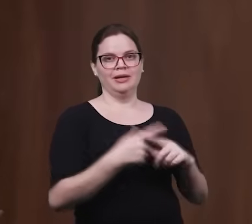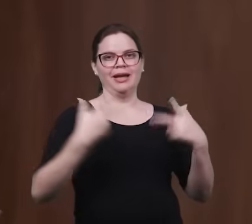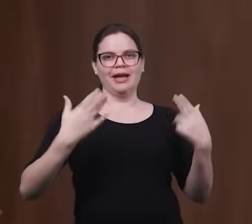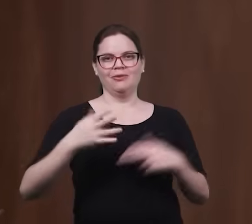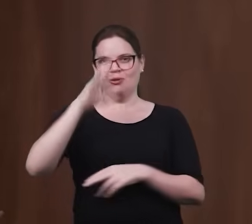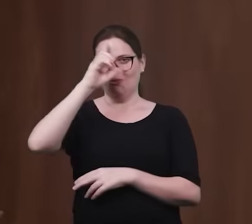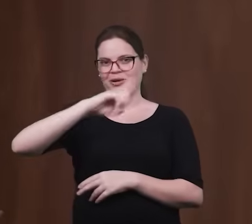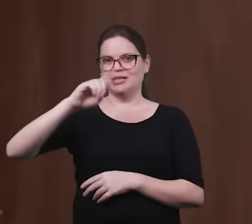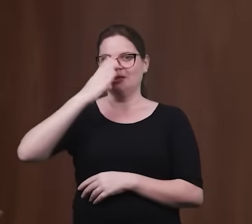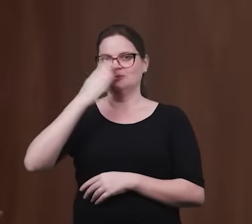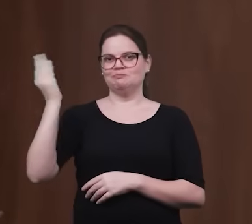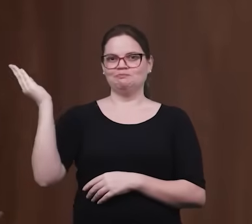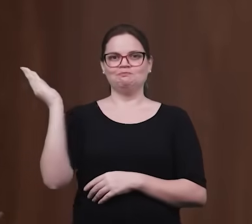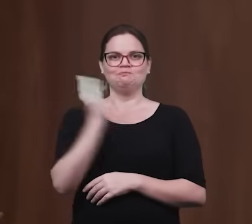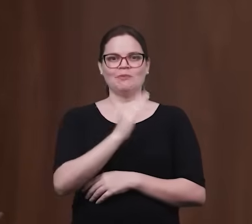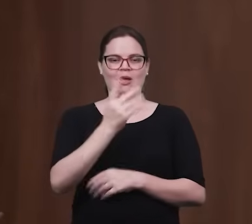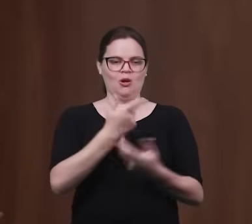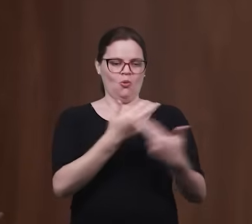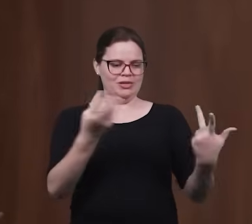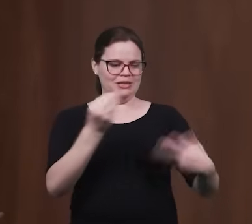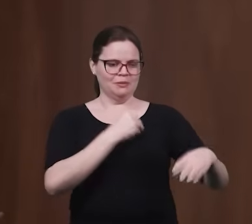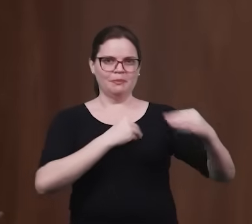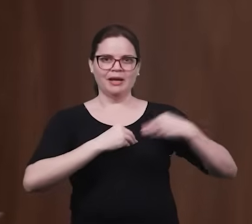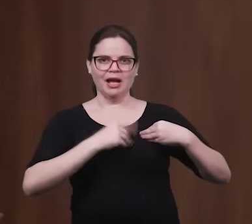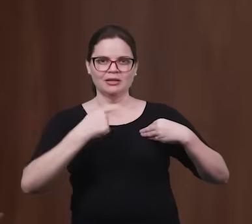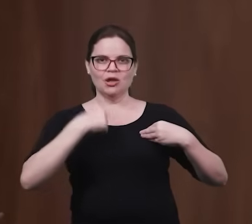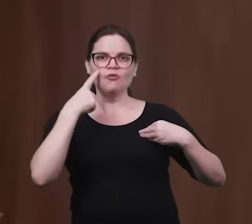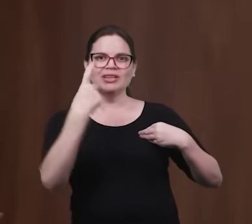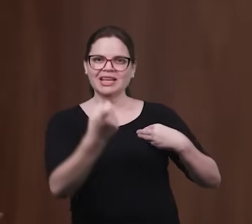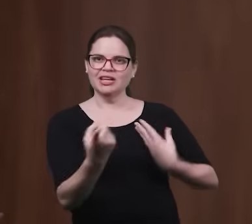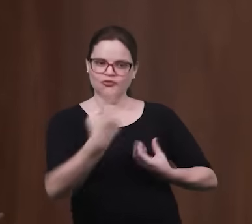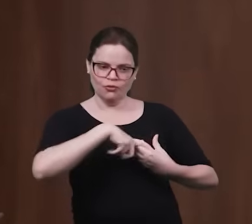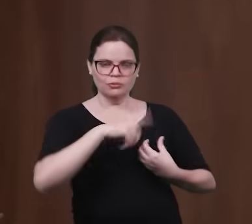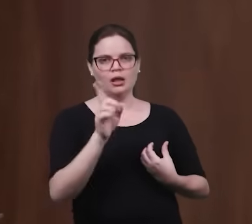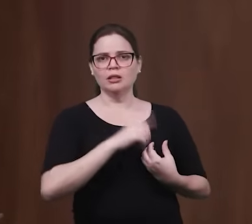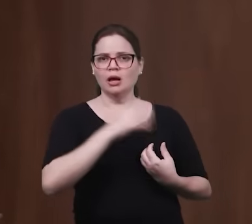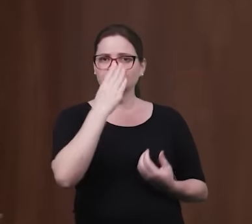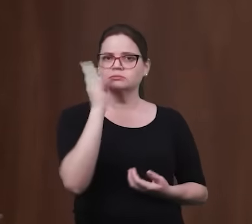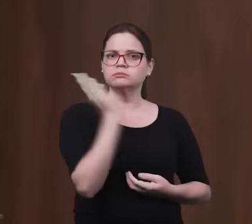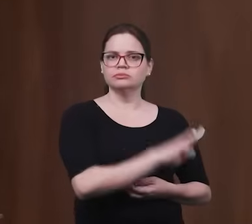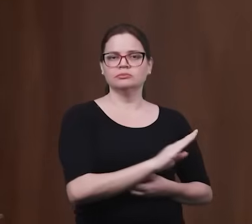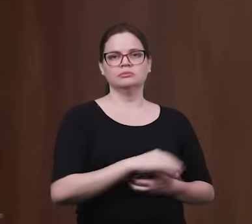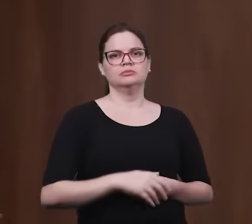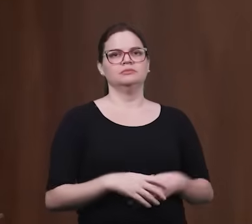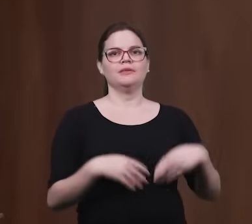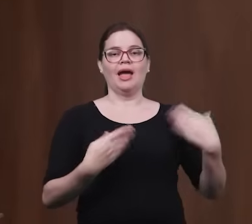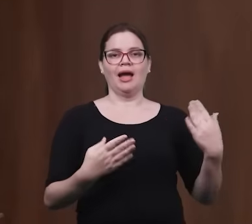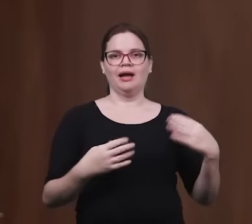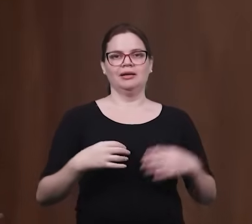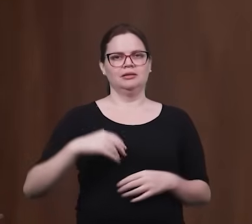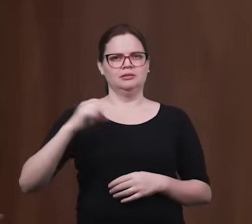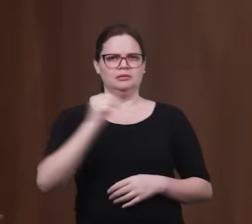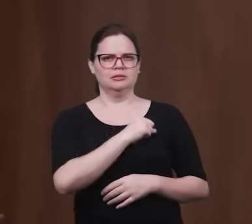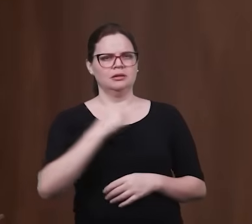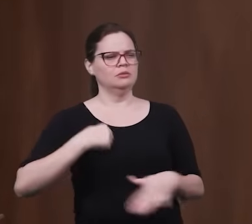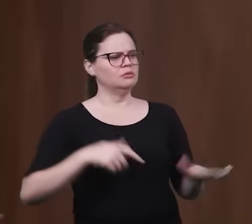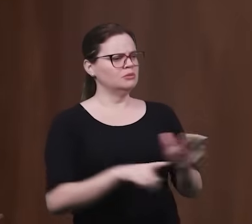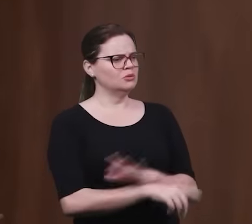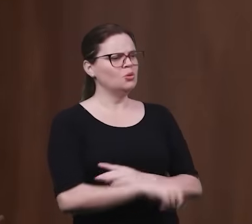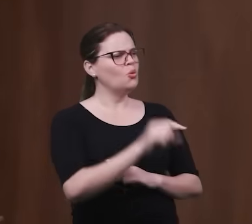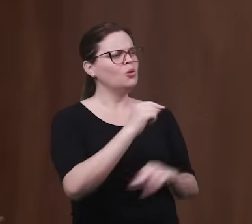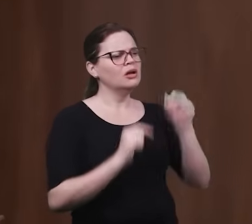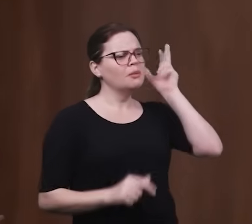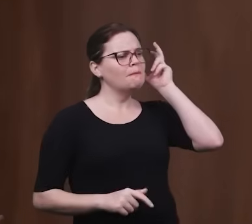interesse, absolutamente. E quando Samuel repreende, ele diz: não, eu trouxe, na